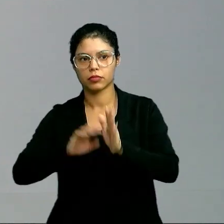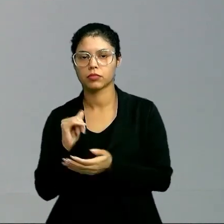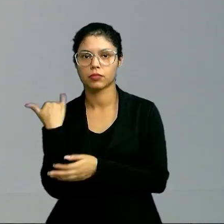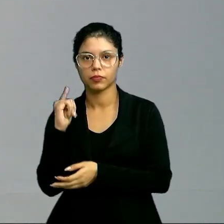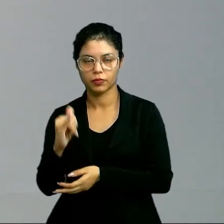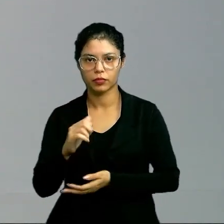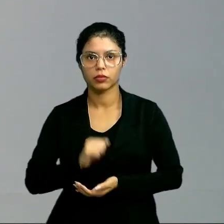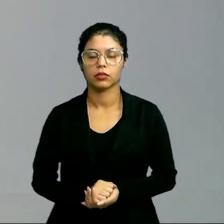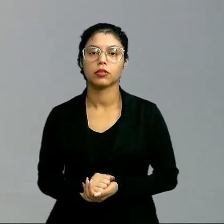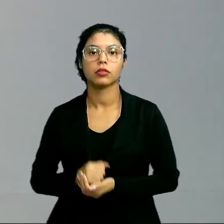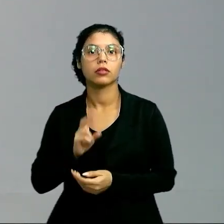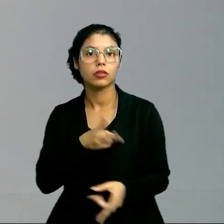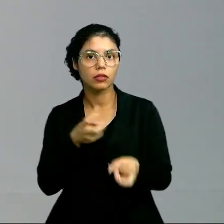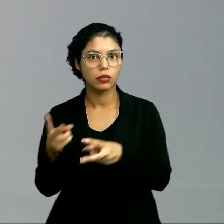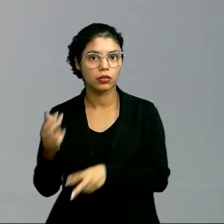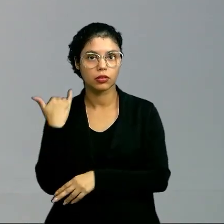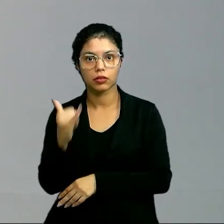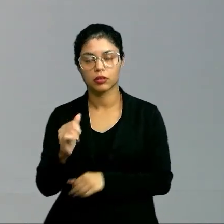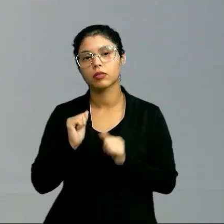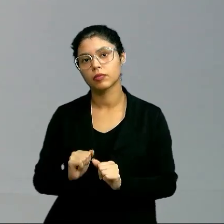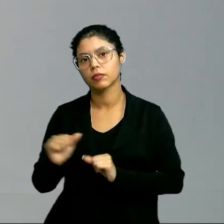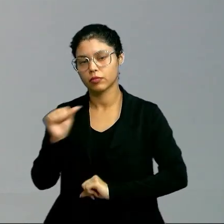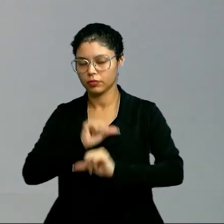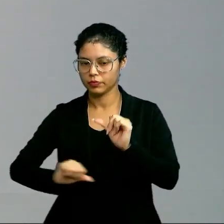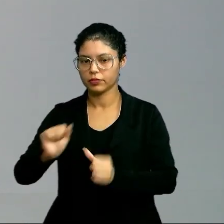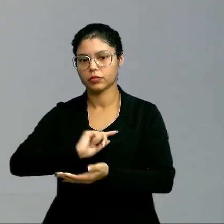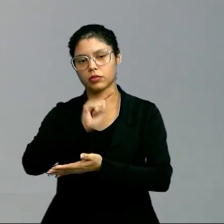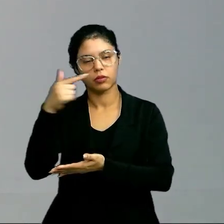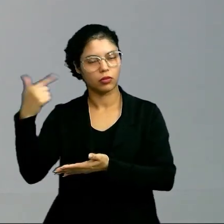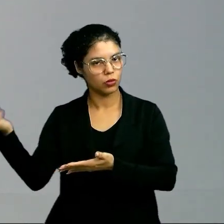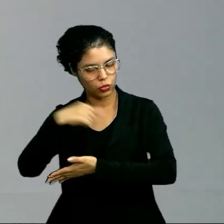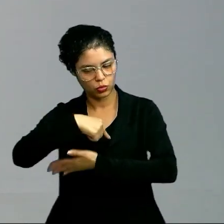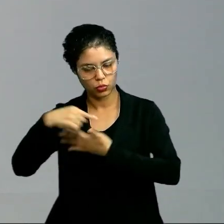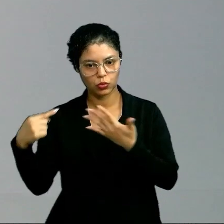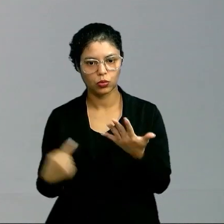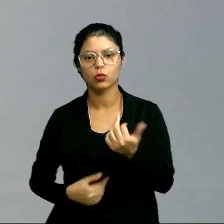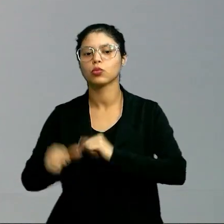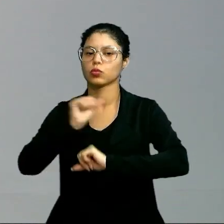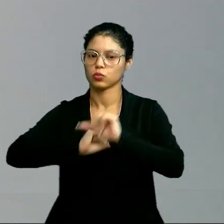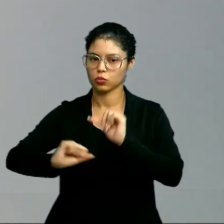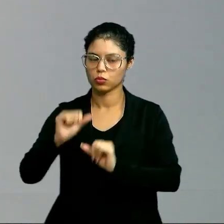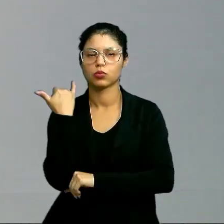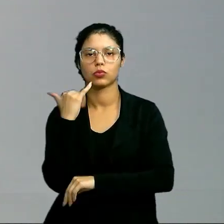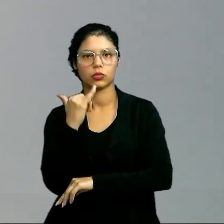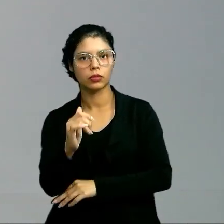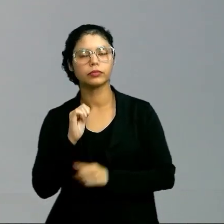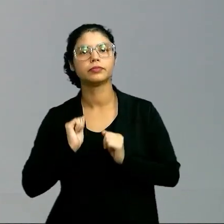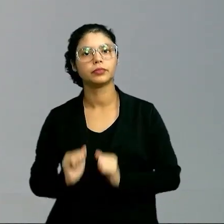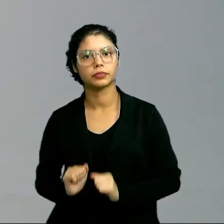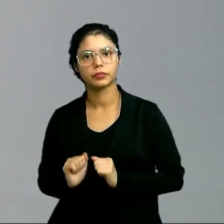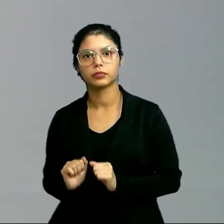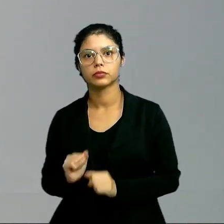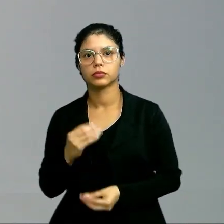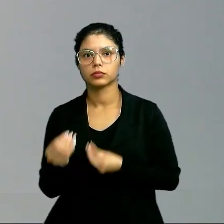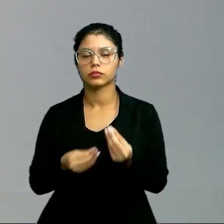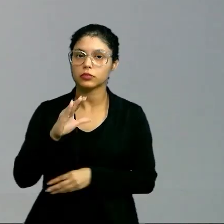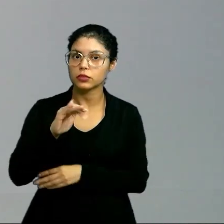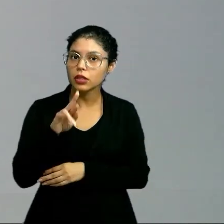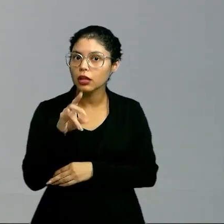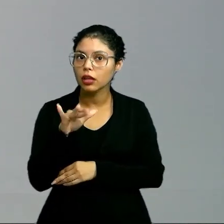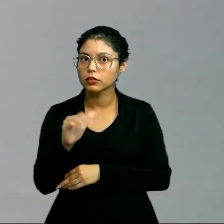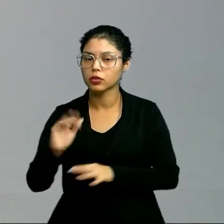5. Em um parque aquático, pode-se observar uma placa informativa em frente a um requisitado brinquedo, com o